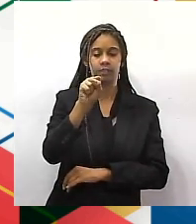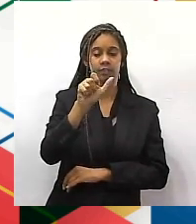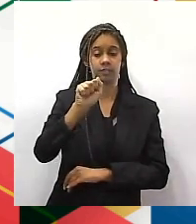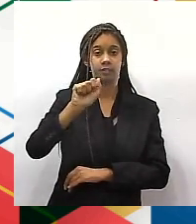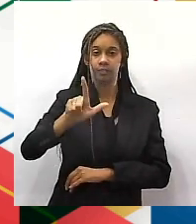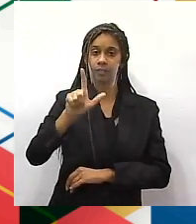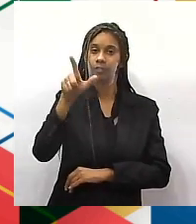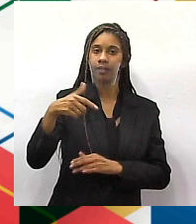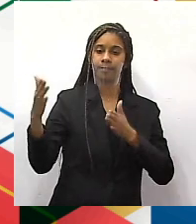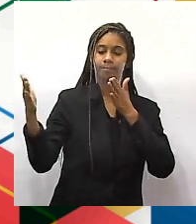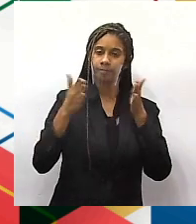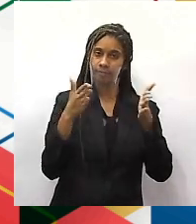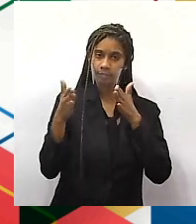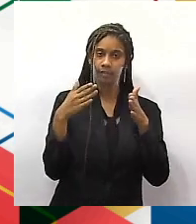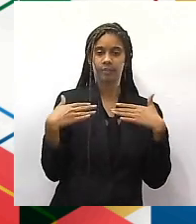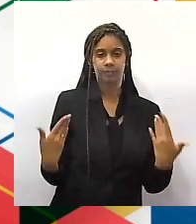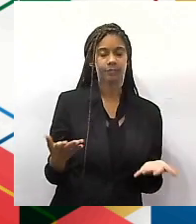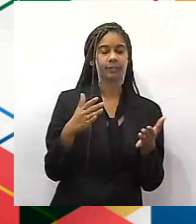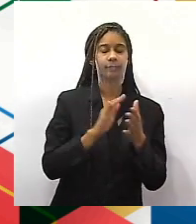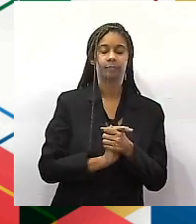são paralelos. Aí